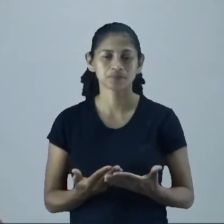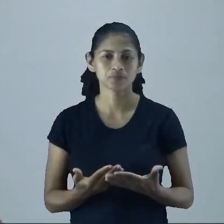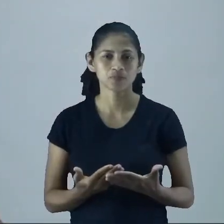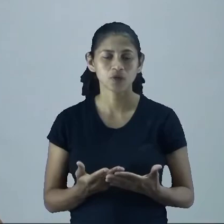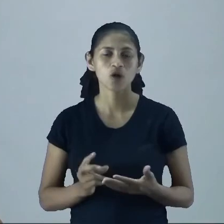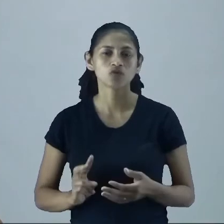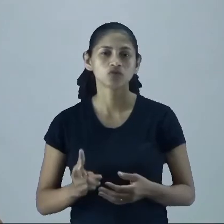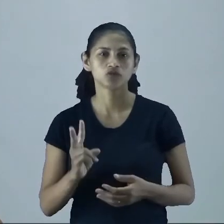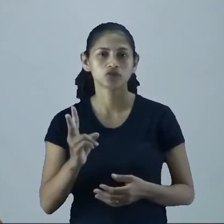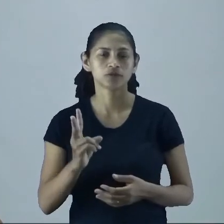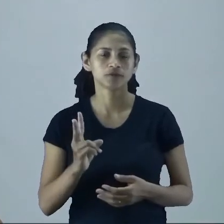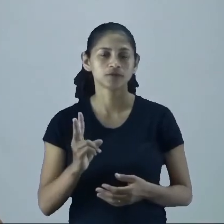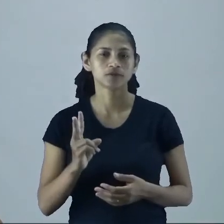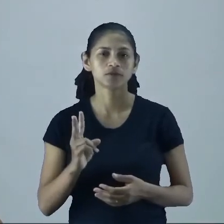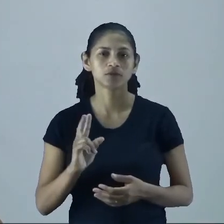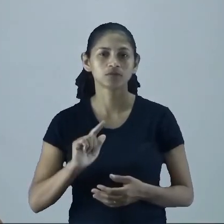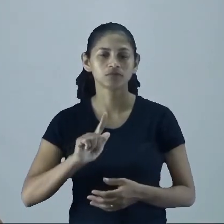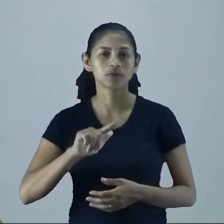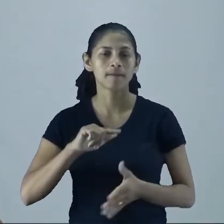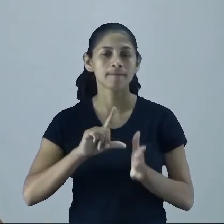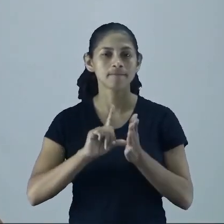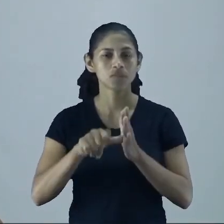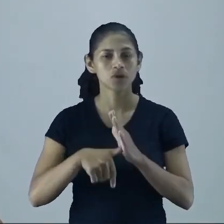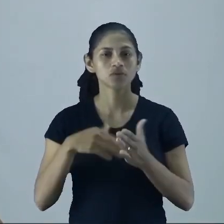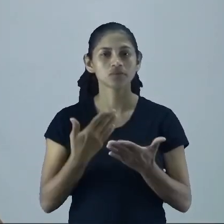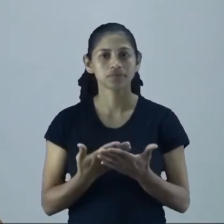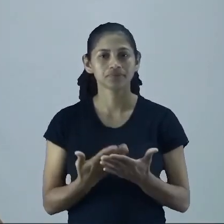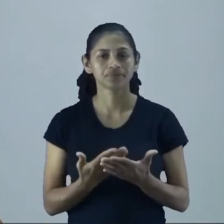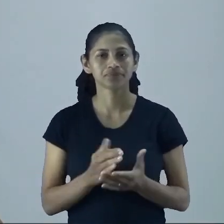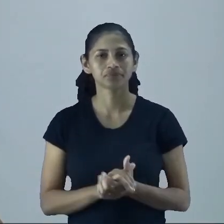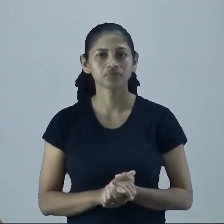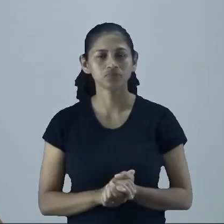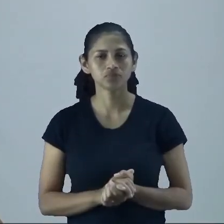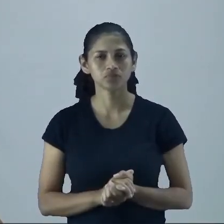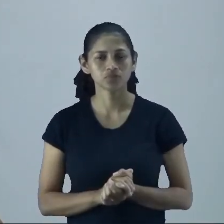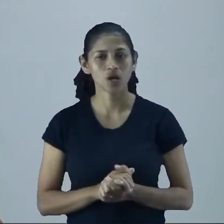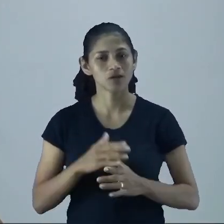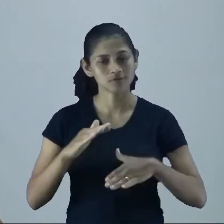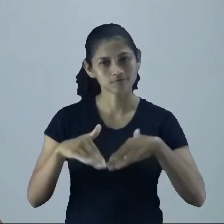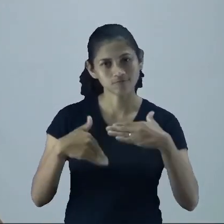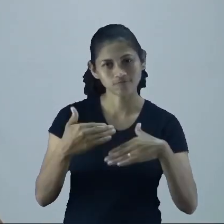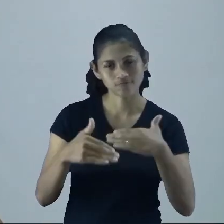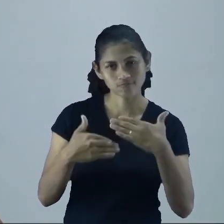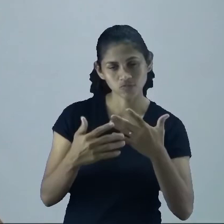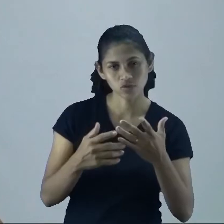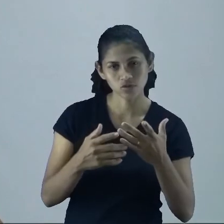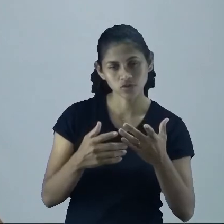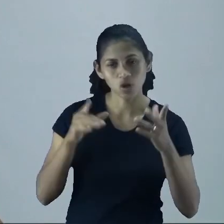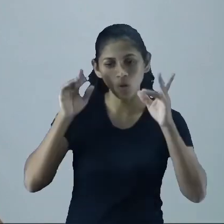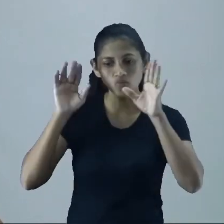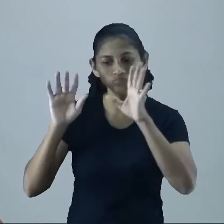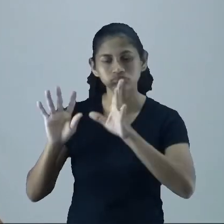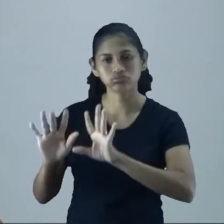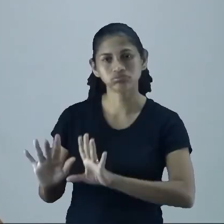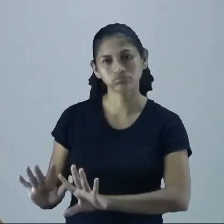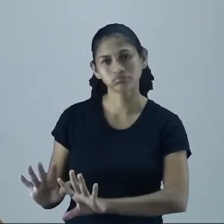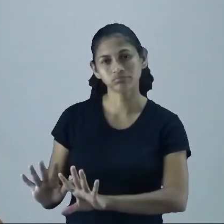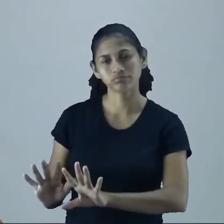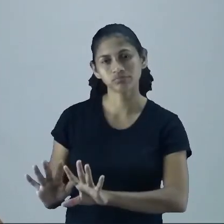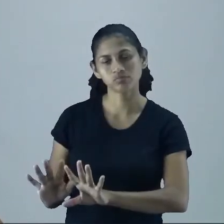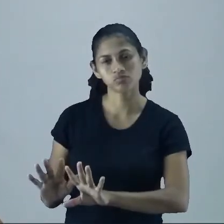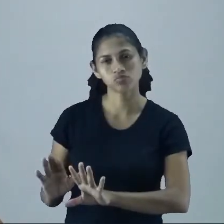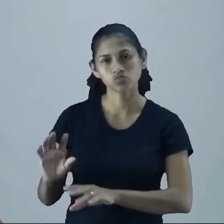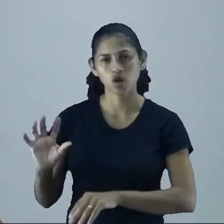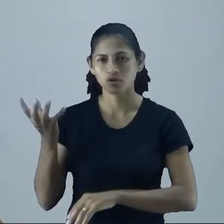a gente dar continuidade aí na próxima aula. Ou seja, esse processo de urbanização, ele não aconteceu